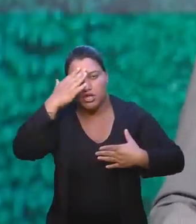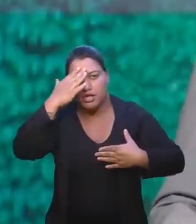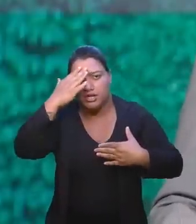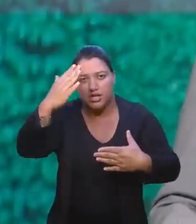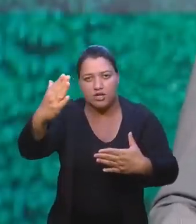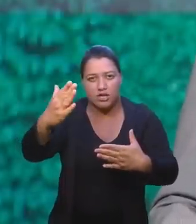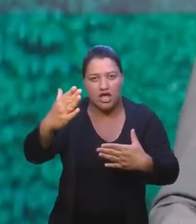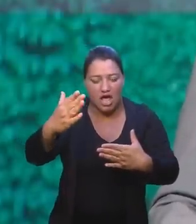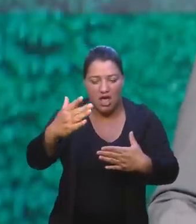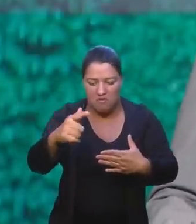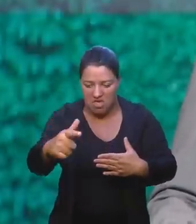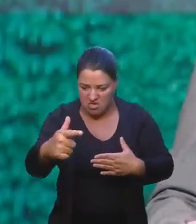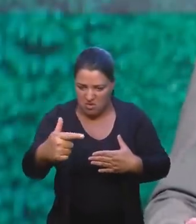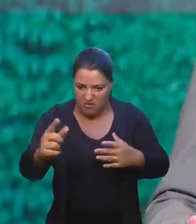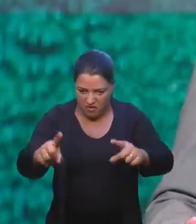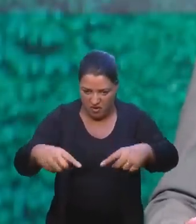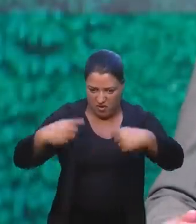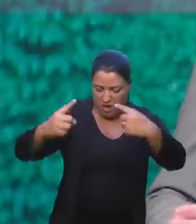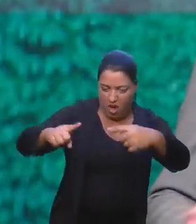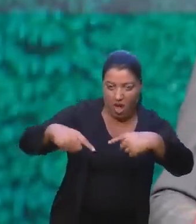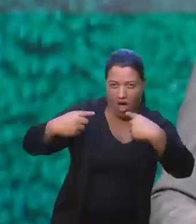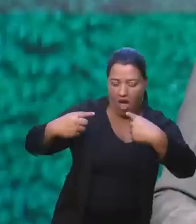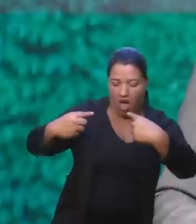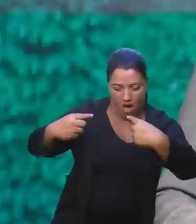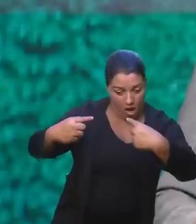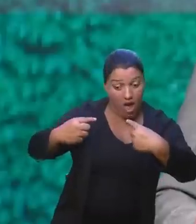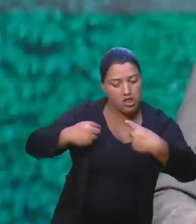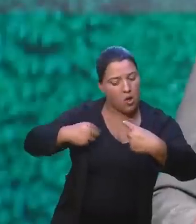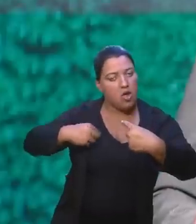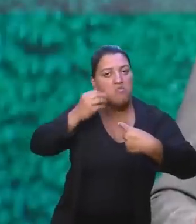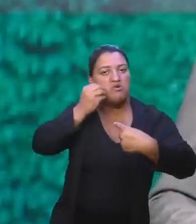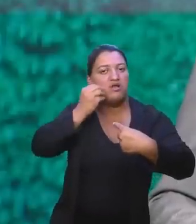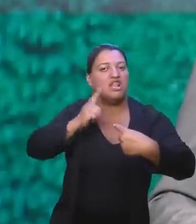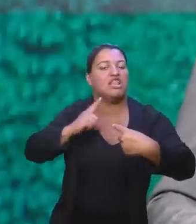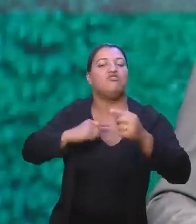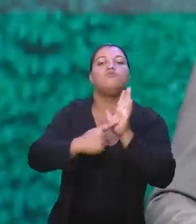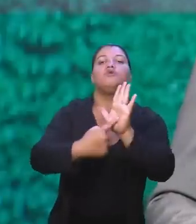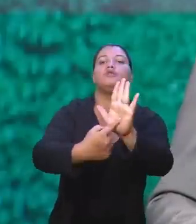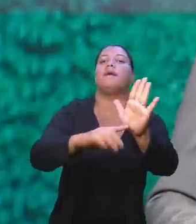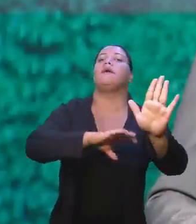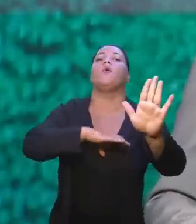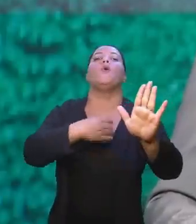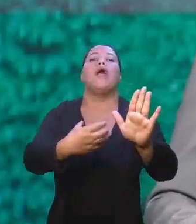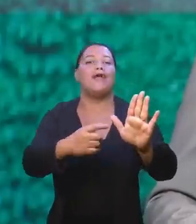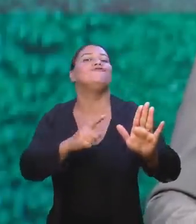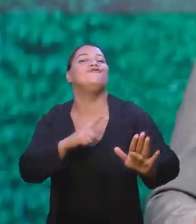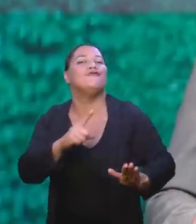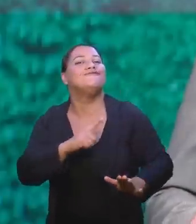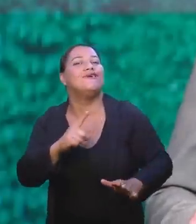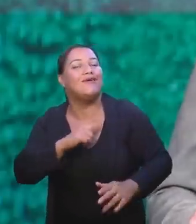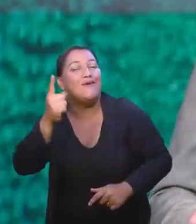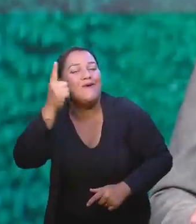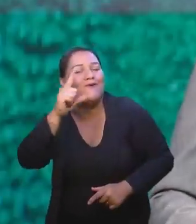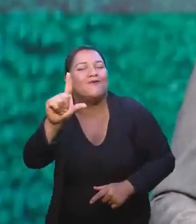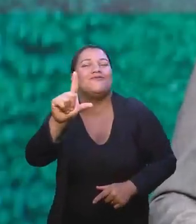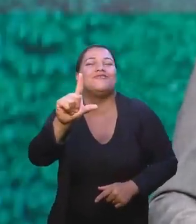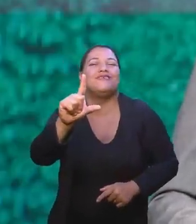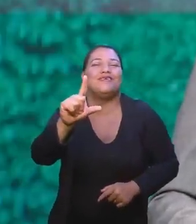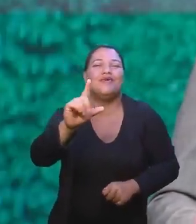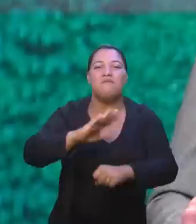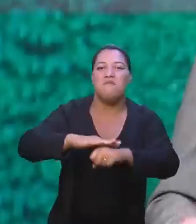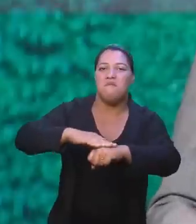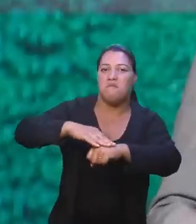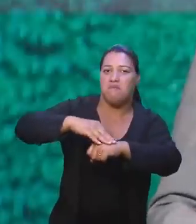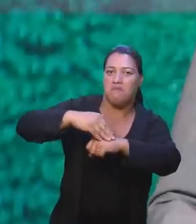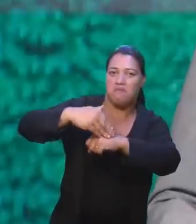vossos perseguidores, que vos dão oportunidade de mostrar a vossa coragem e de adquirir mais